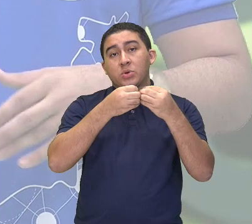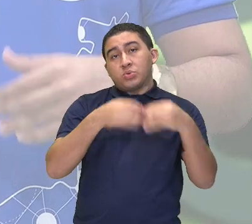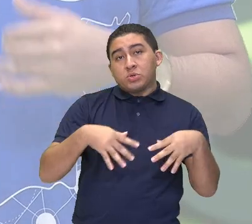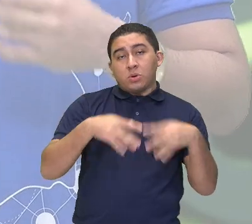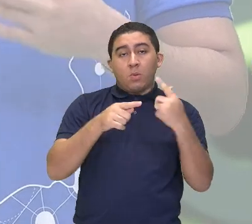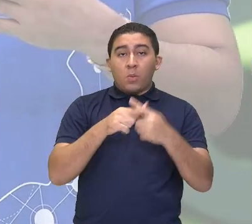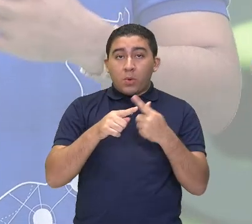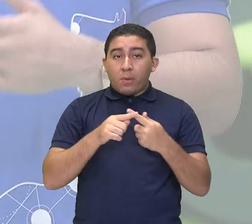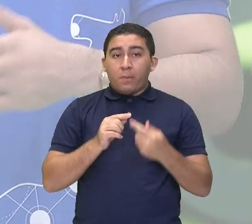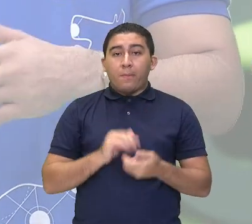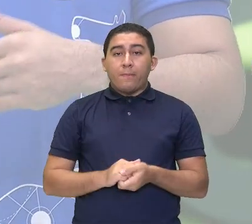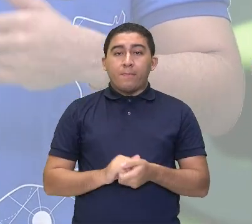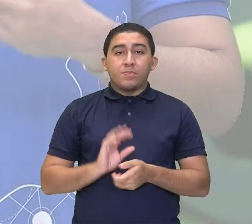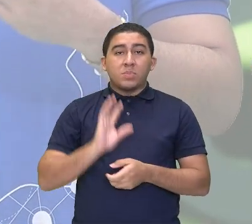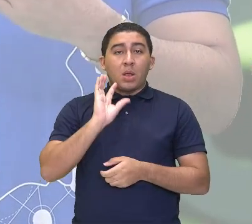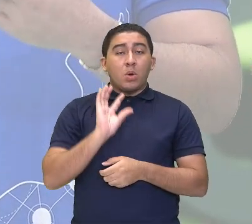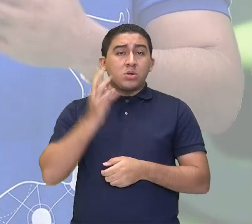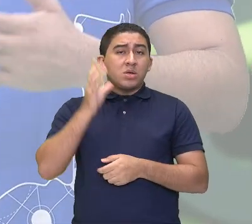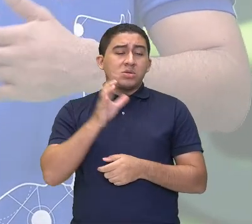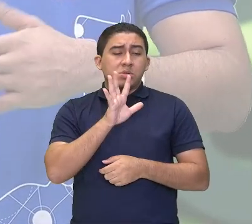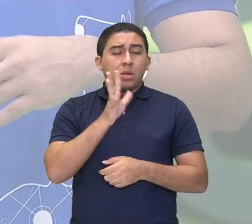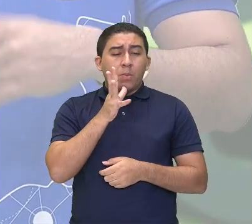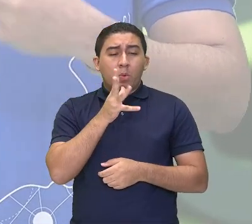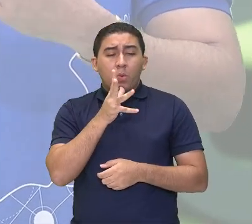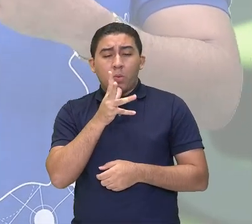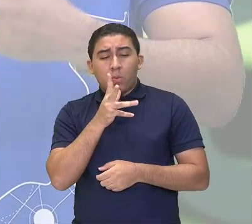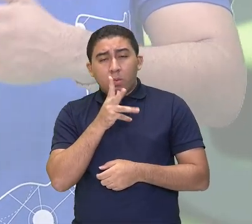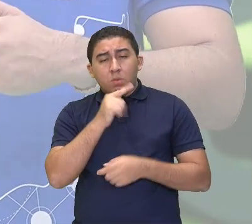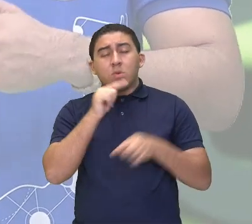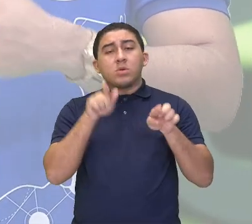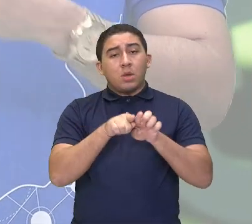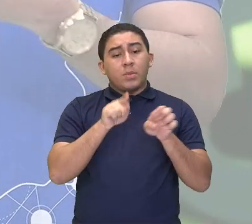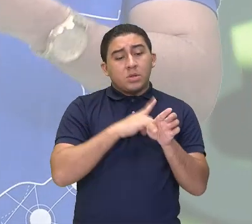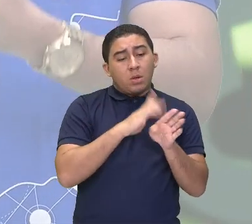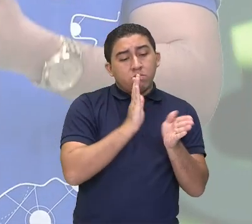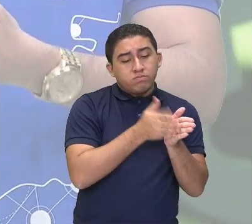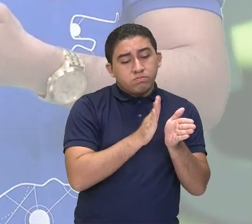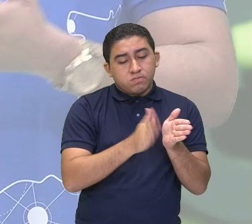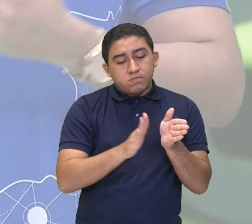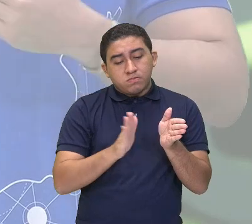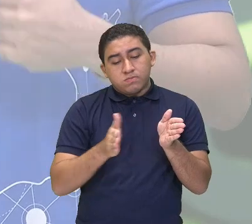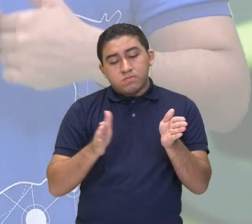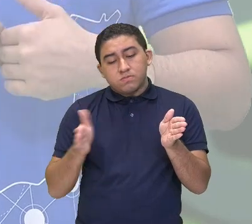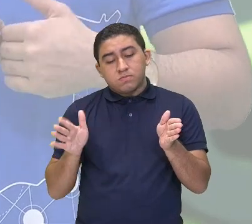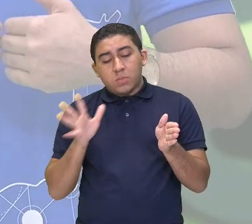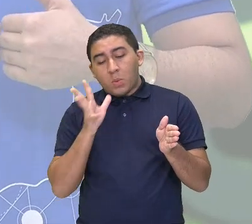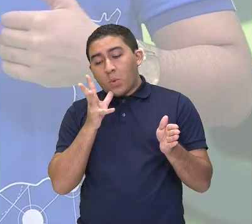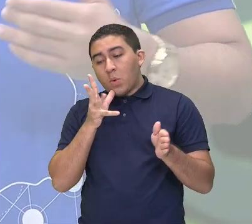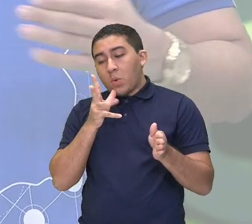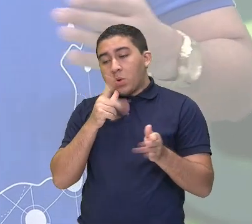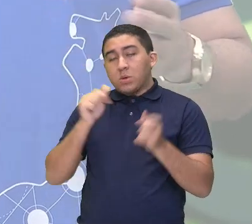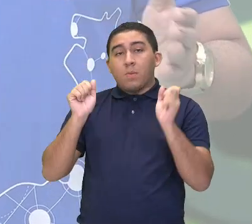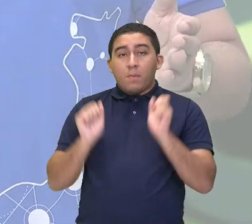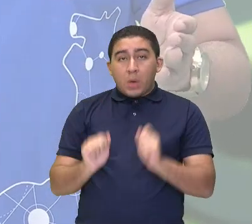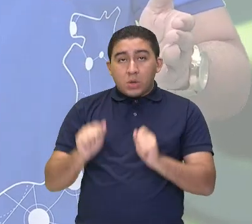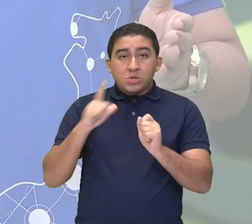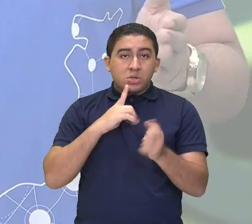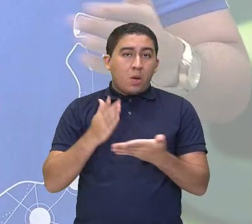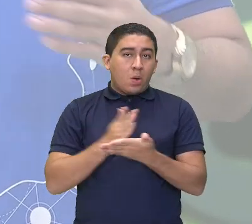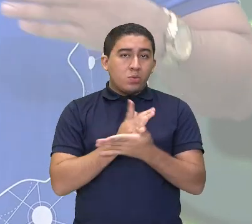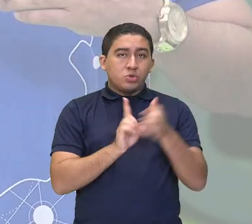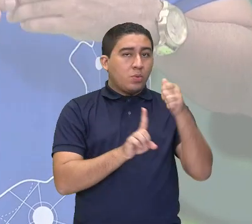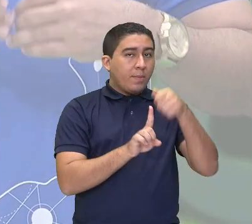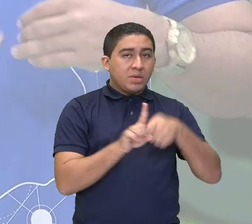elas acontecem ali lentamente, né? Elas têm essa progressão assim mais lenta e elas podem durar alguns